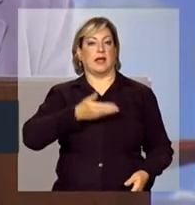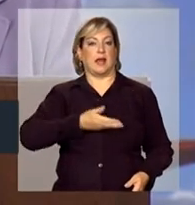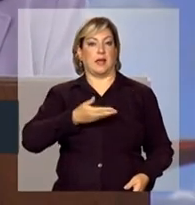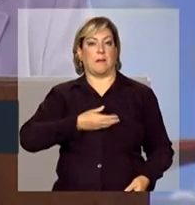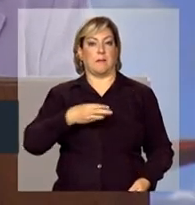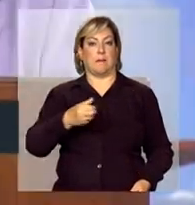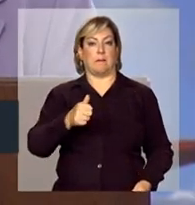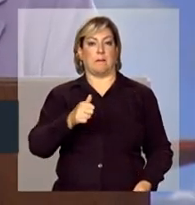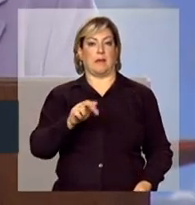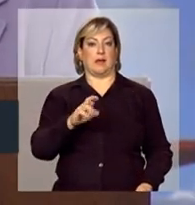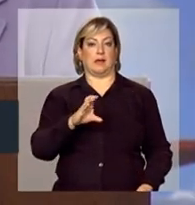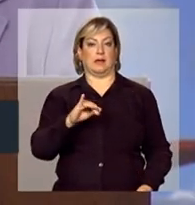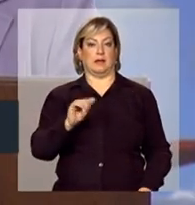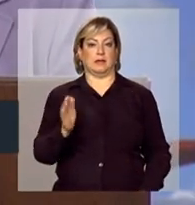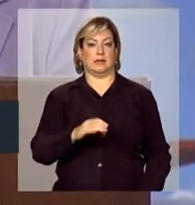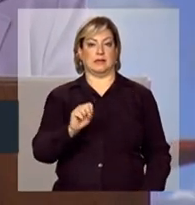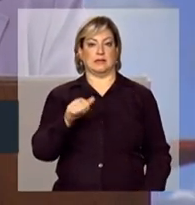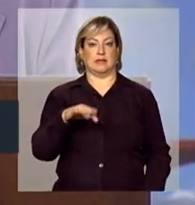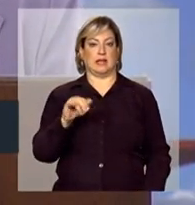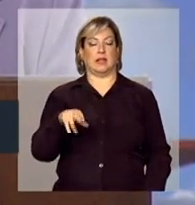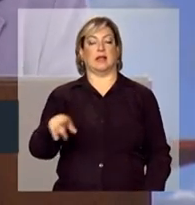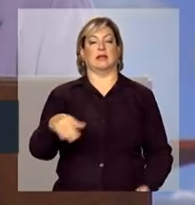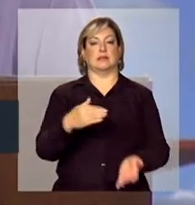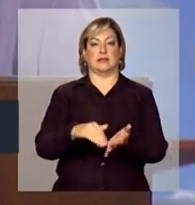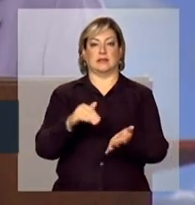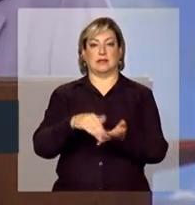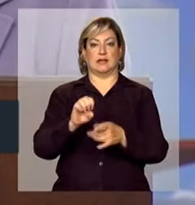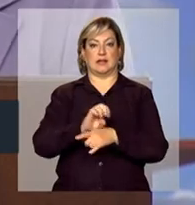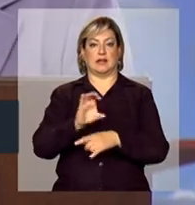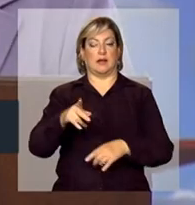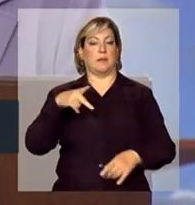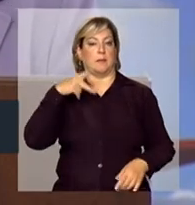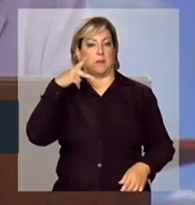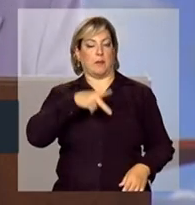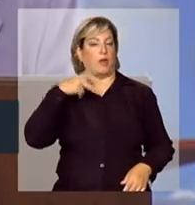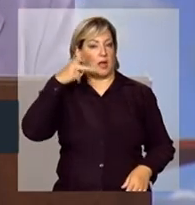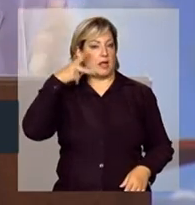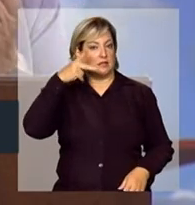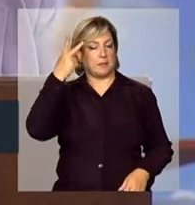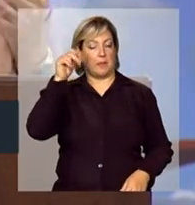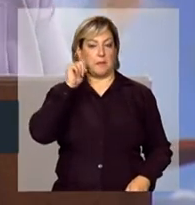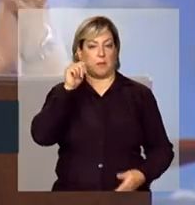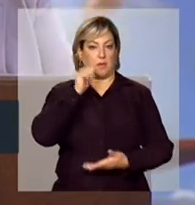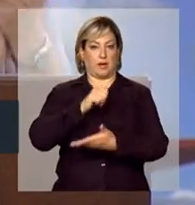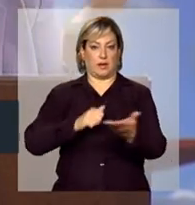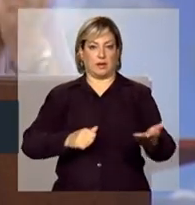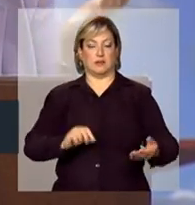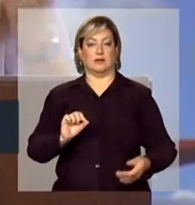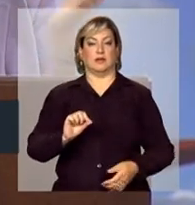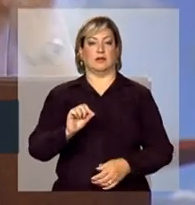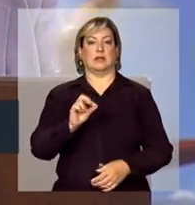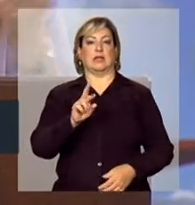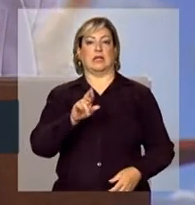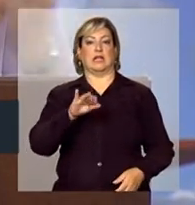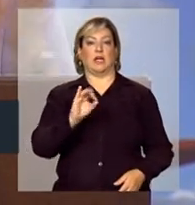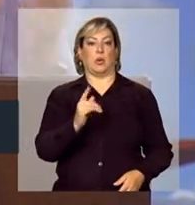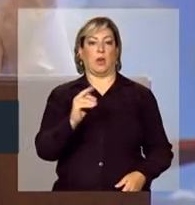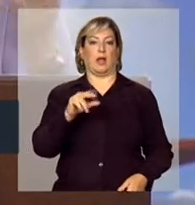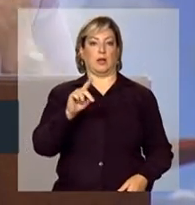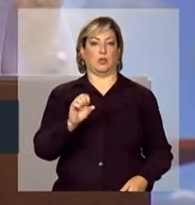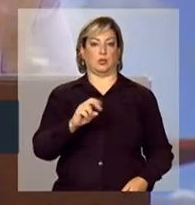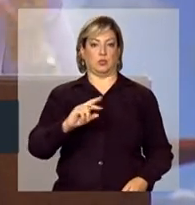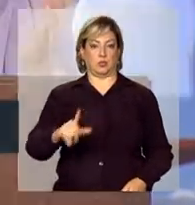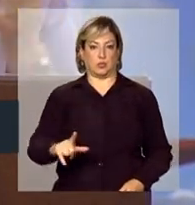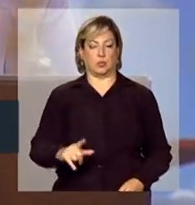Márcia Santana Secretária Estadual de política para as mulheres do Rio Grande do